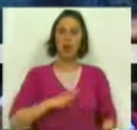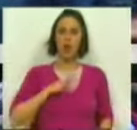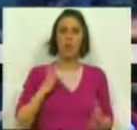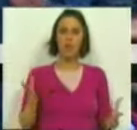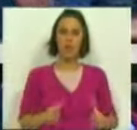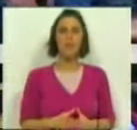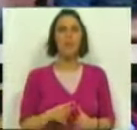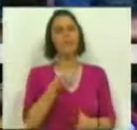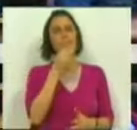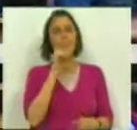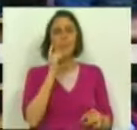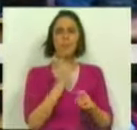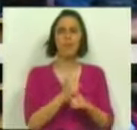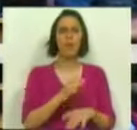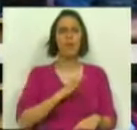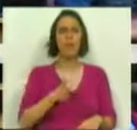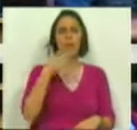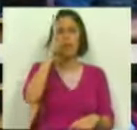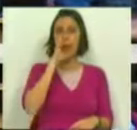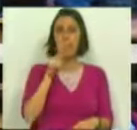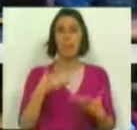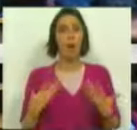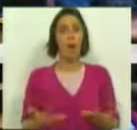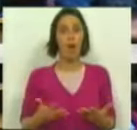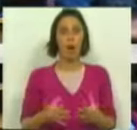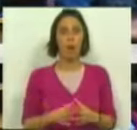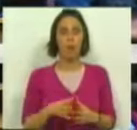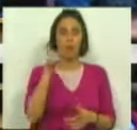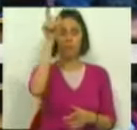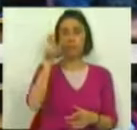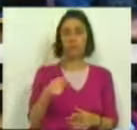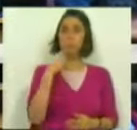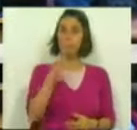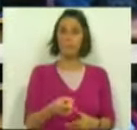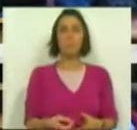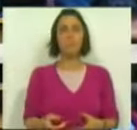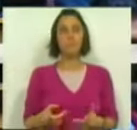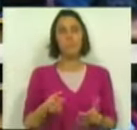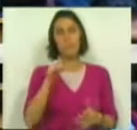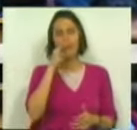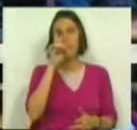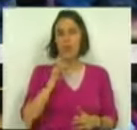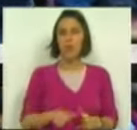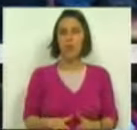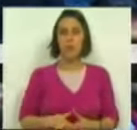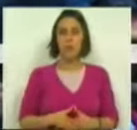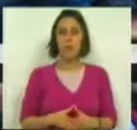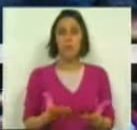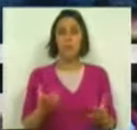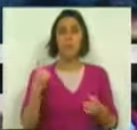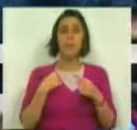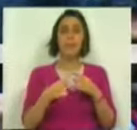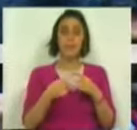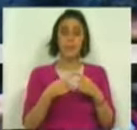confiança. Por falar em rigor, Sr. Primeiro-Ministro, ainda agora aqui Vossa Excelência apontava, e não deixa de ser curioso, que